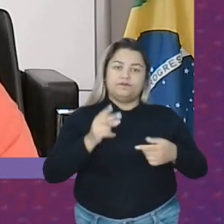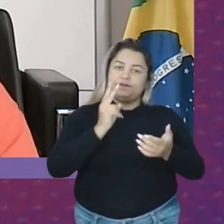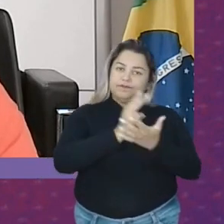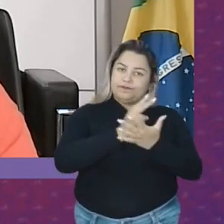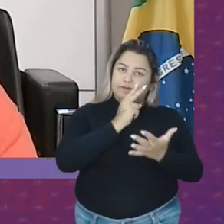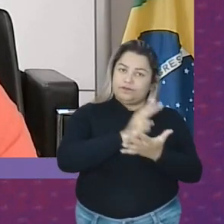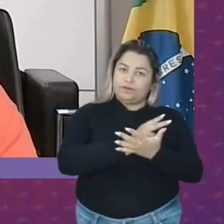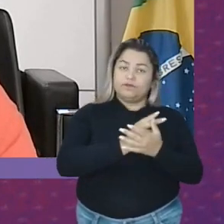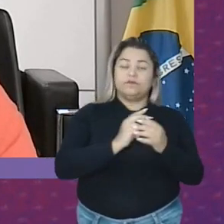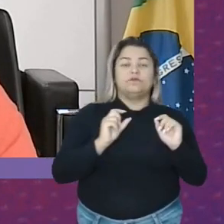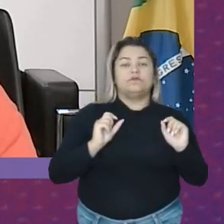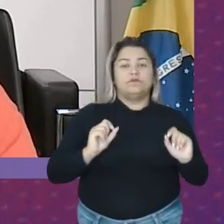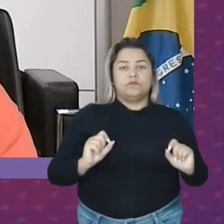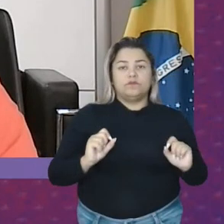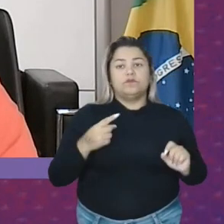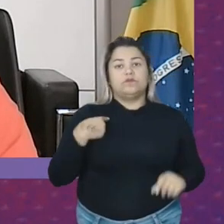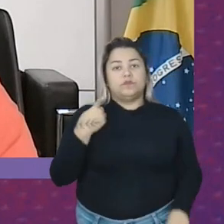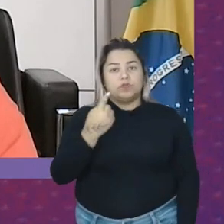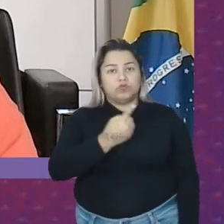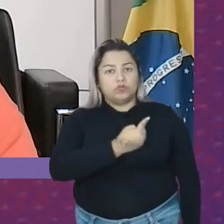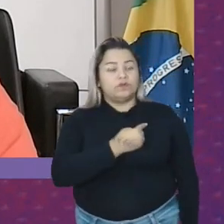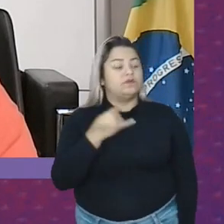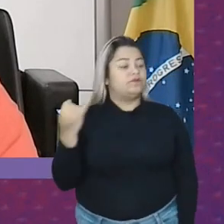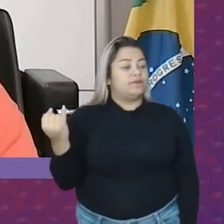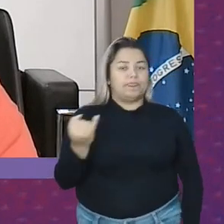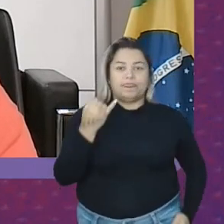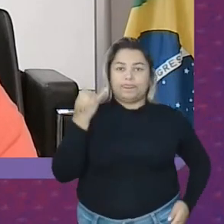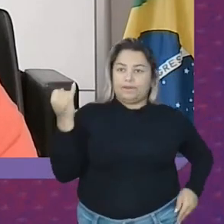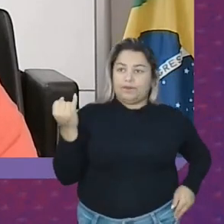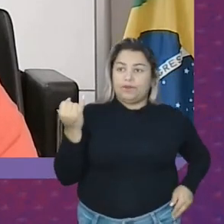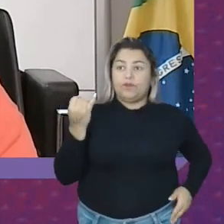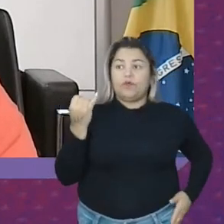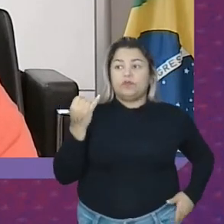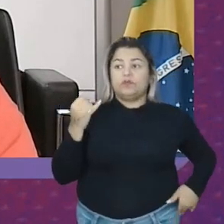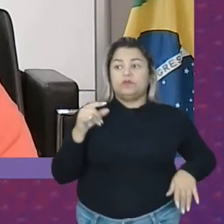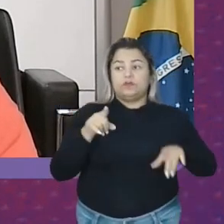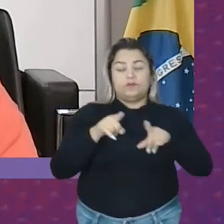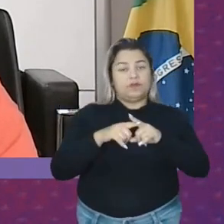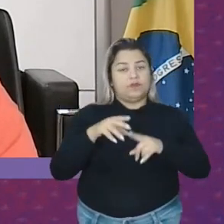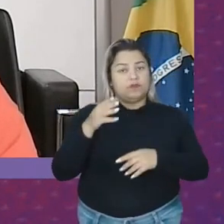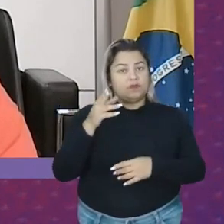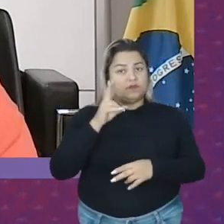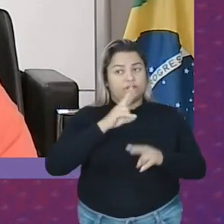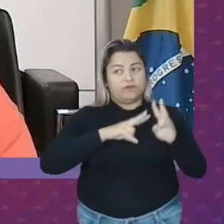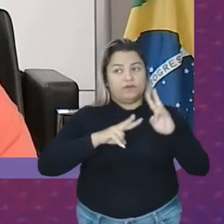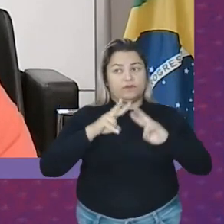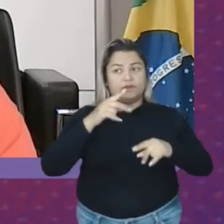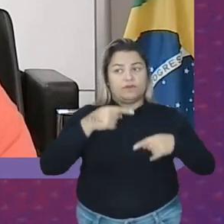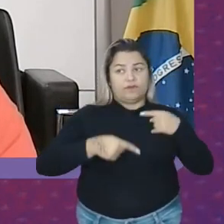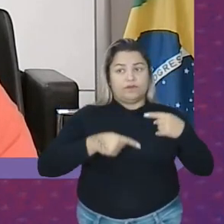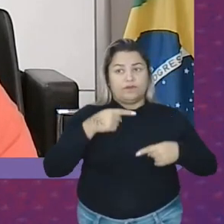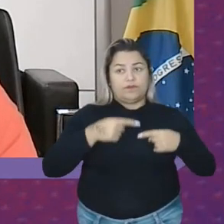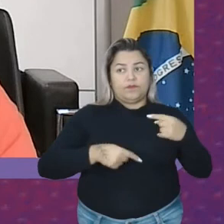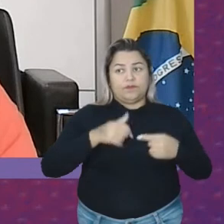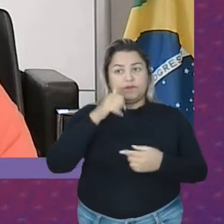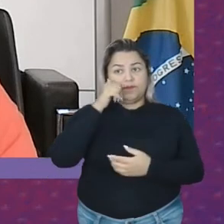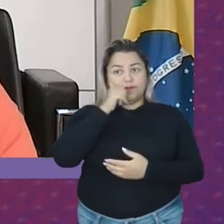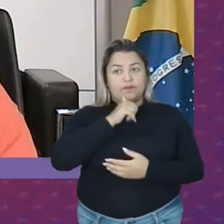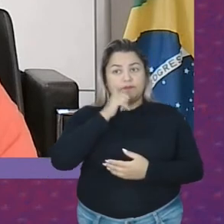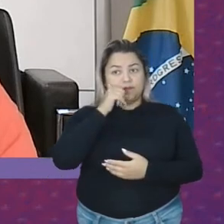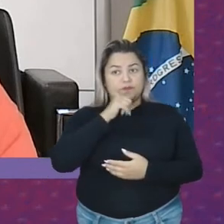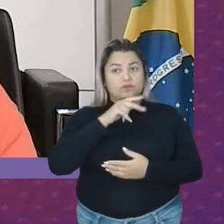tempo e para nós é muito importante enxergar as políticas públicas para as mulheres na